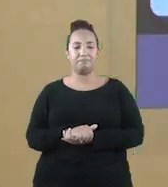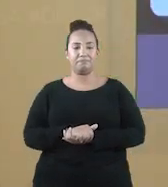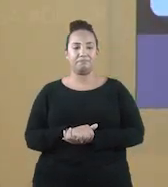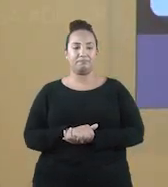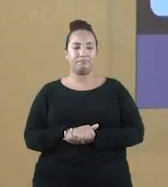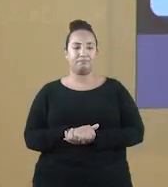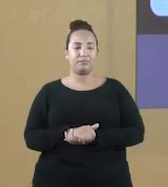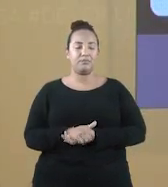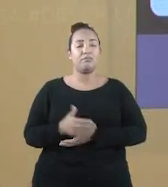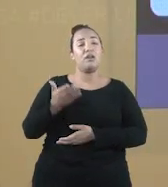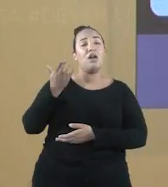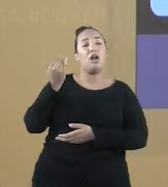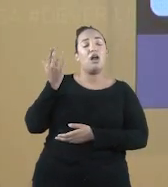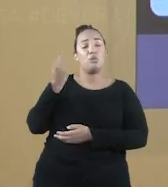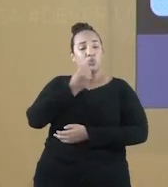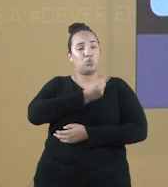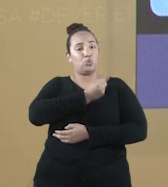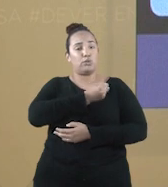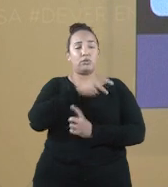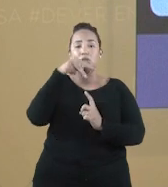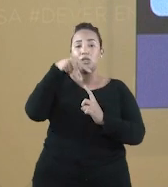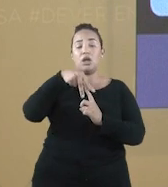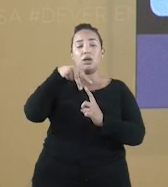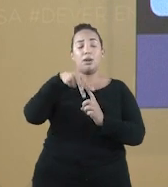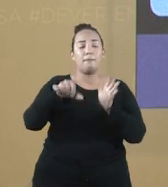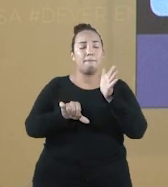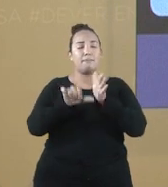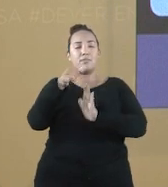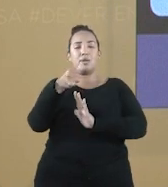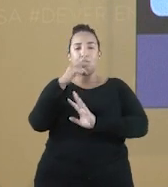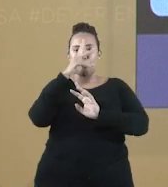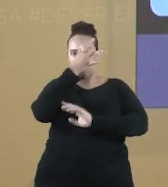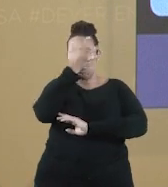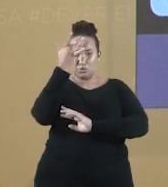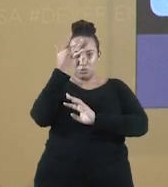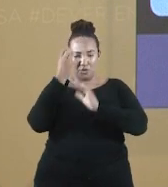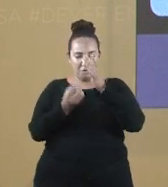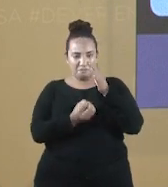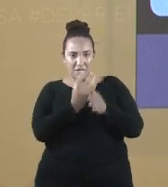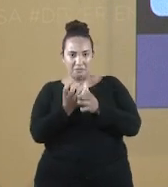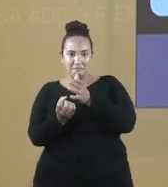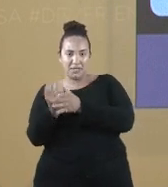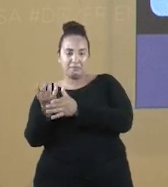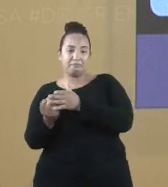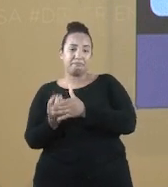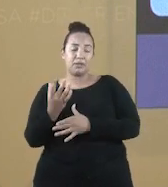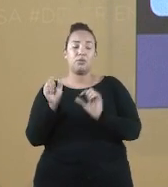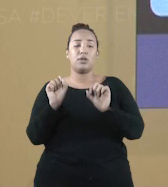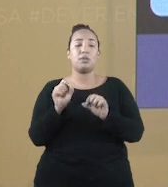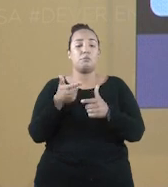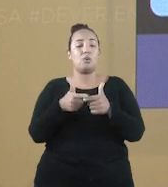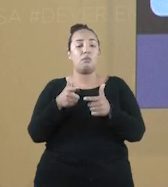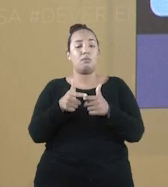lá? Há muito tempo, os números naturais foram os primeiros a serem criados pelo homem, a fim de solucionar seus problemas